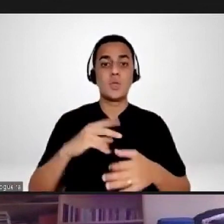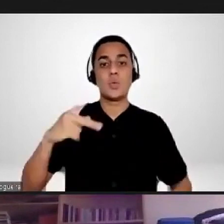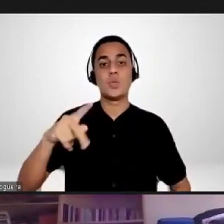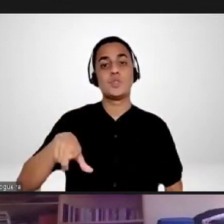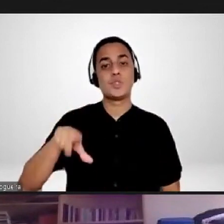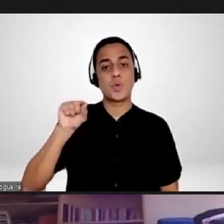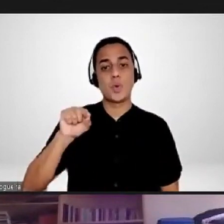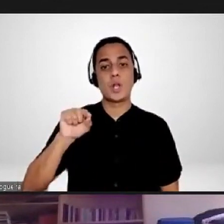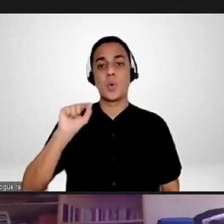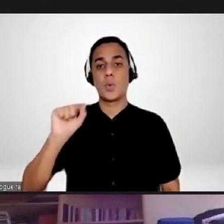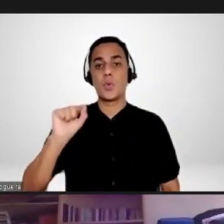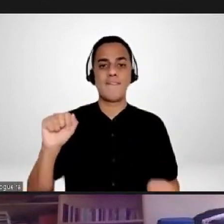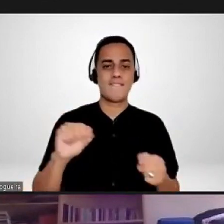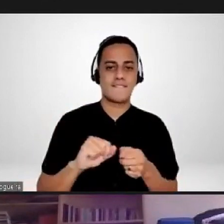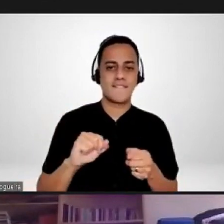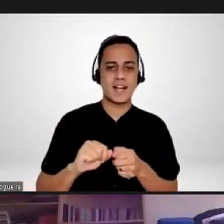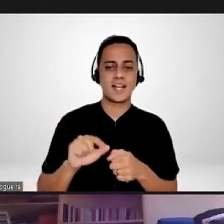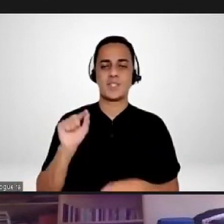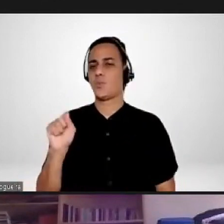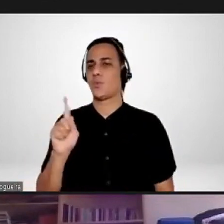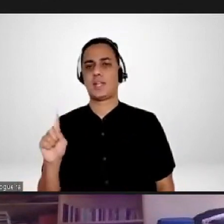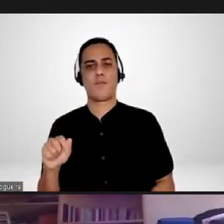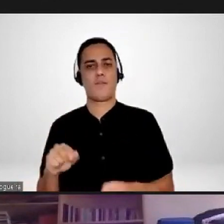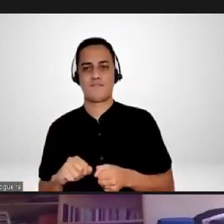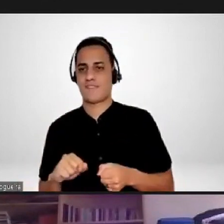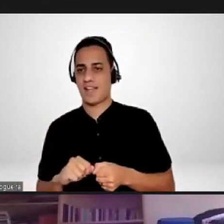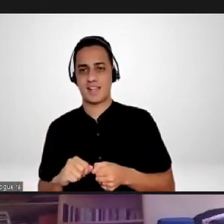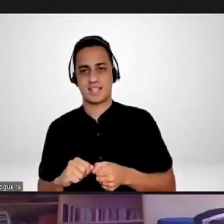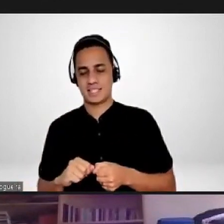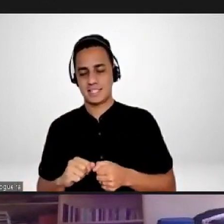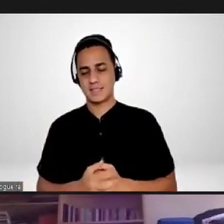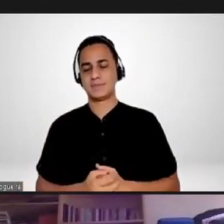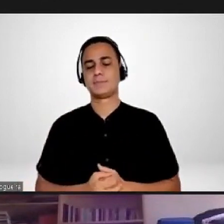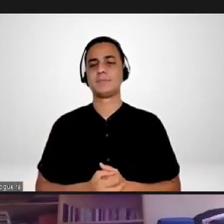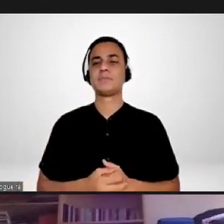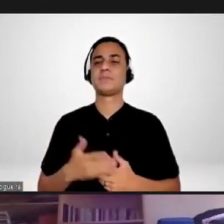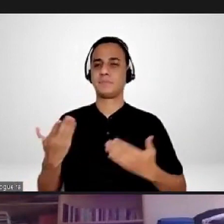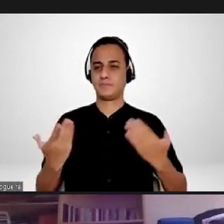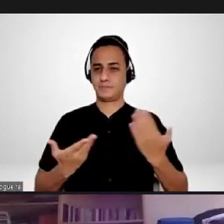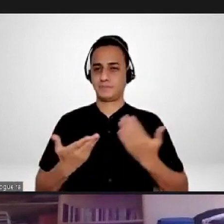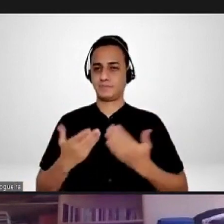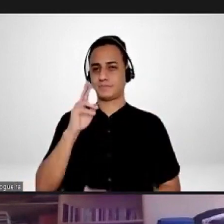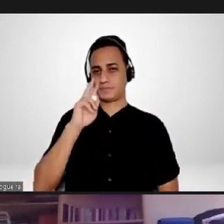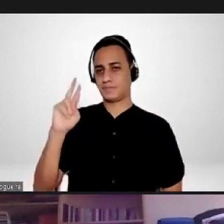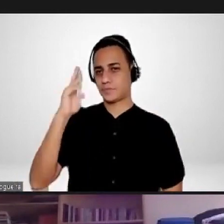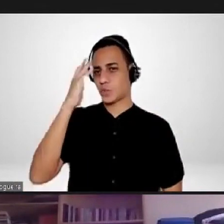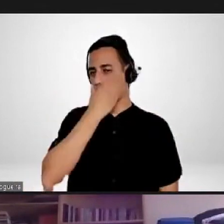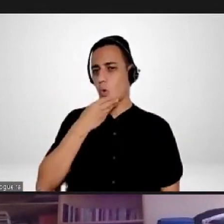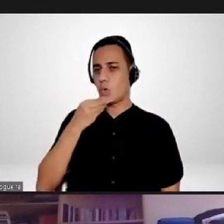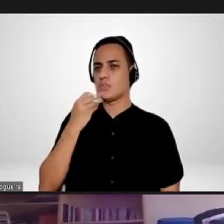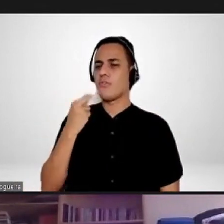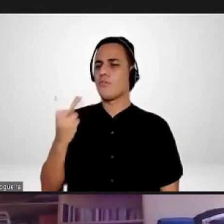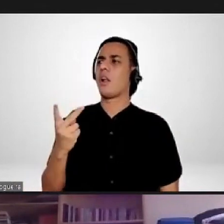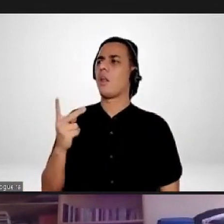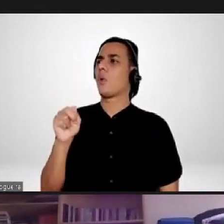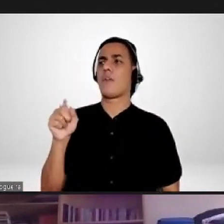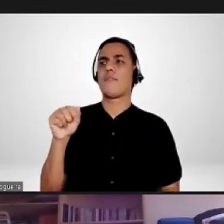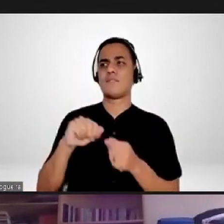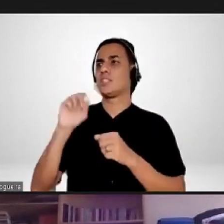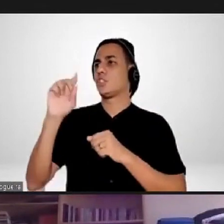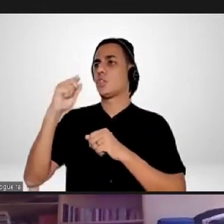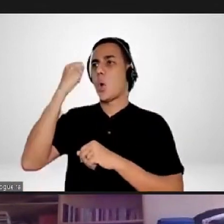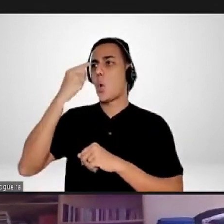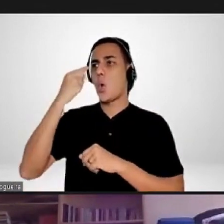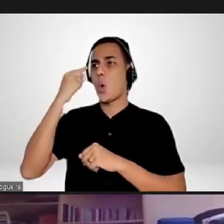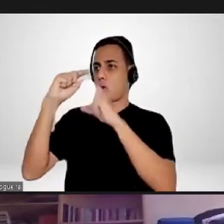não faz, especialmente, né? Então, às vezes eu olho um rosto e falo, eu quero fazer só esse olho. Eu acabo